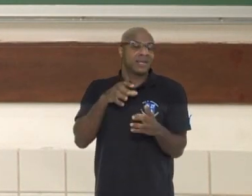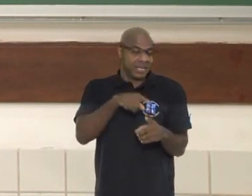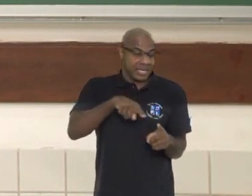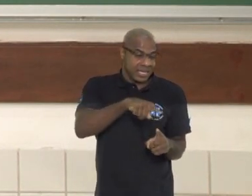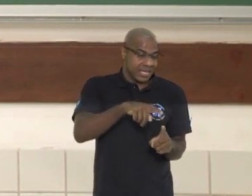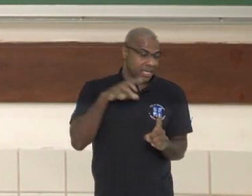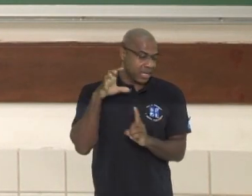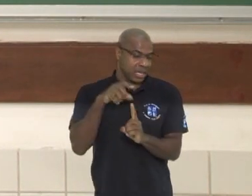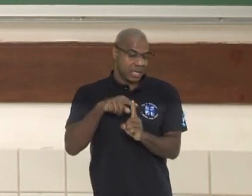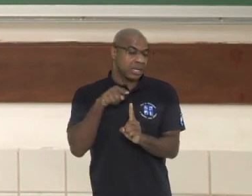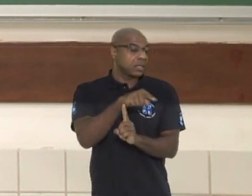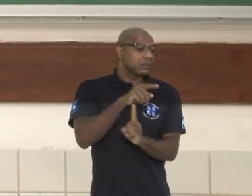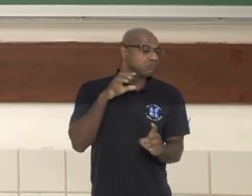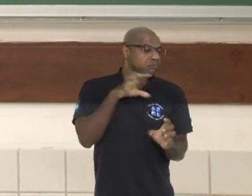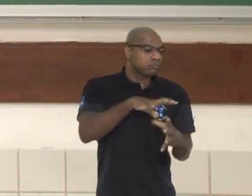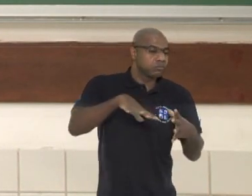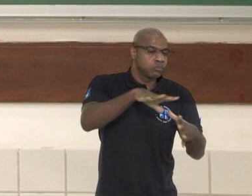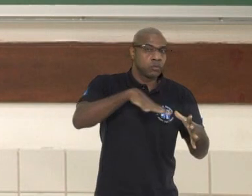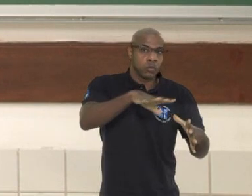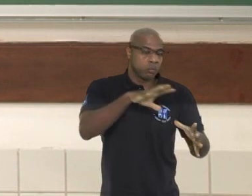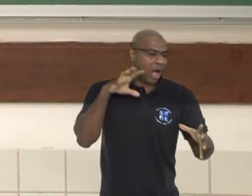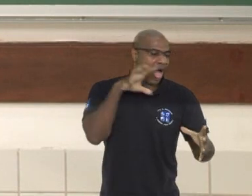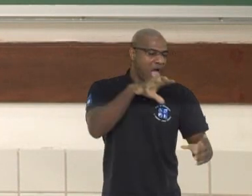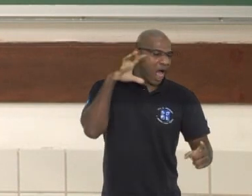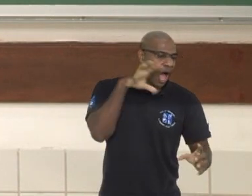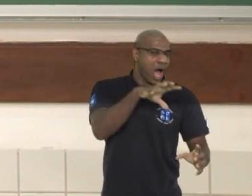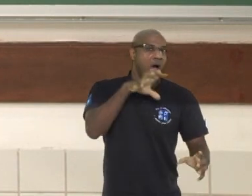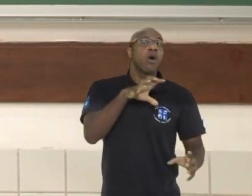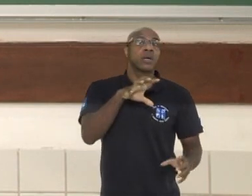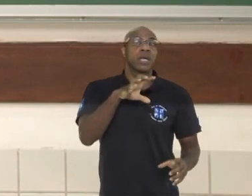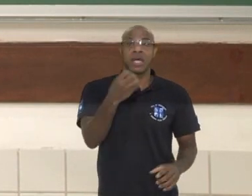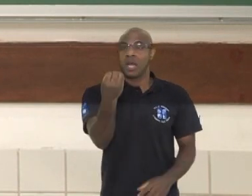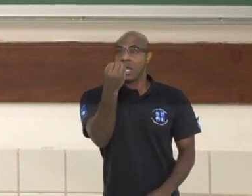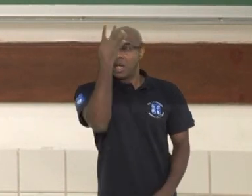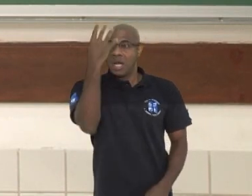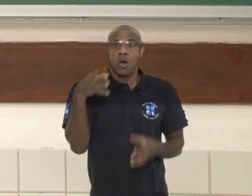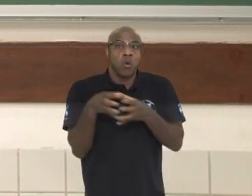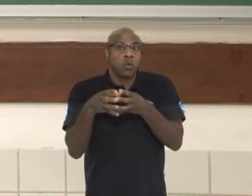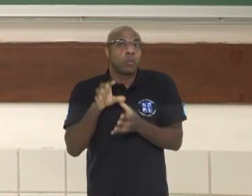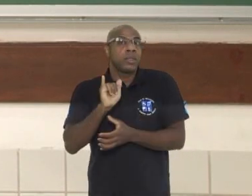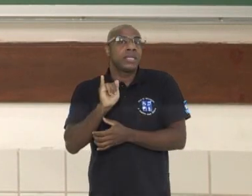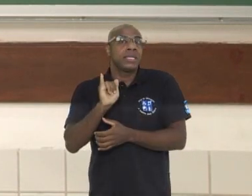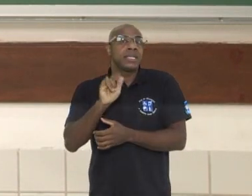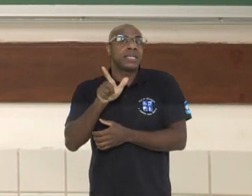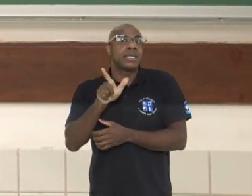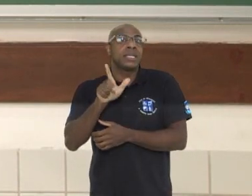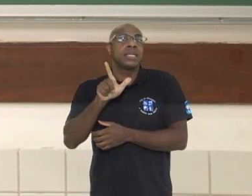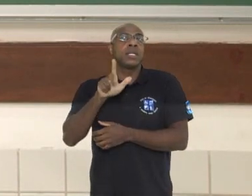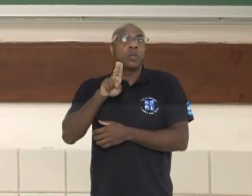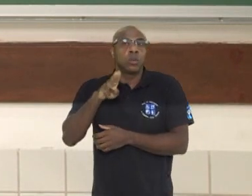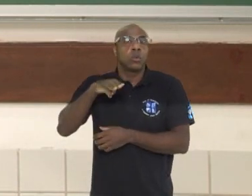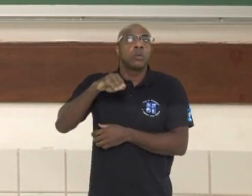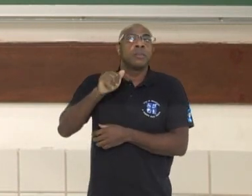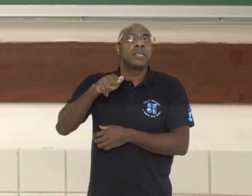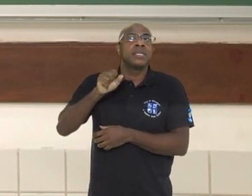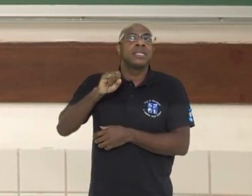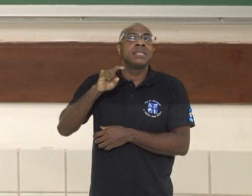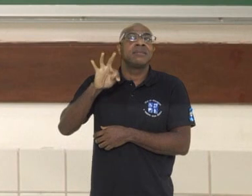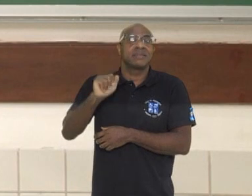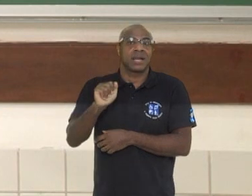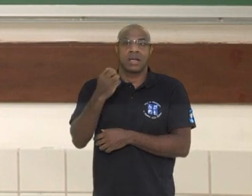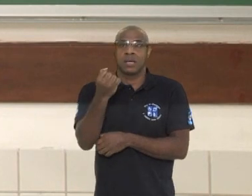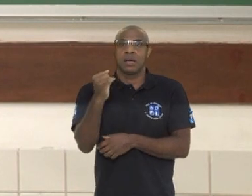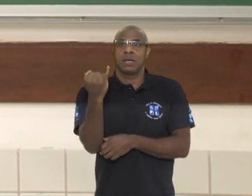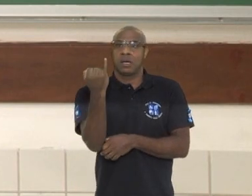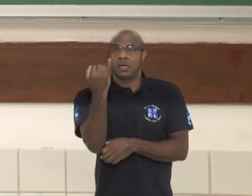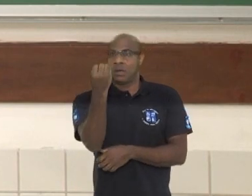aqui, Montesquieu, por exemplo, ele era contra a monarquia absolutista, contra um governo